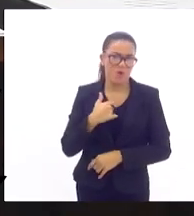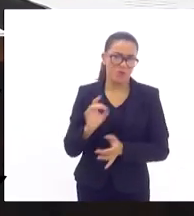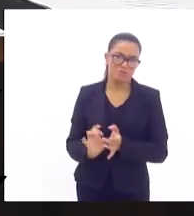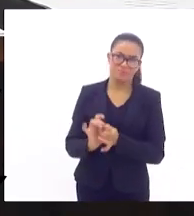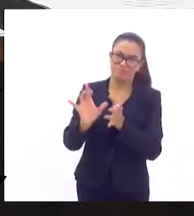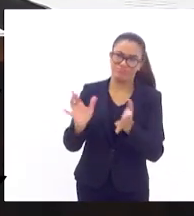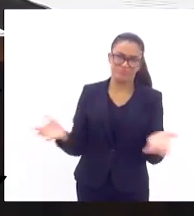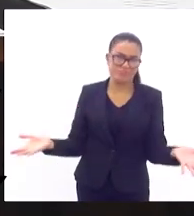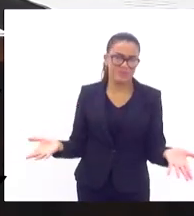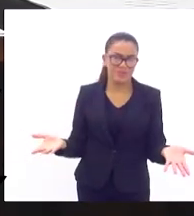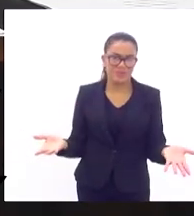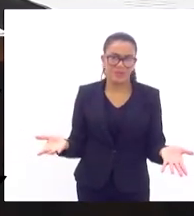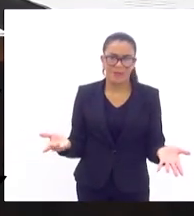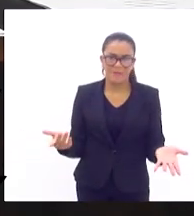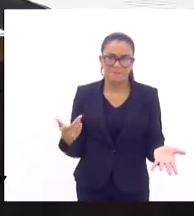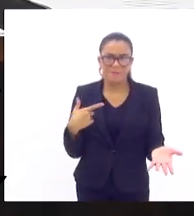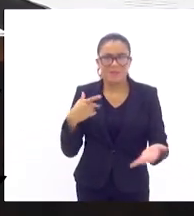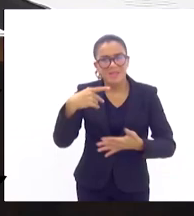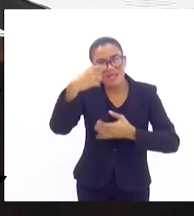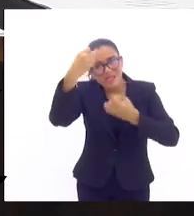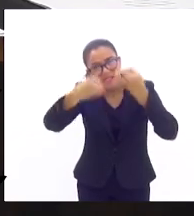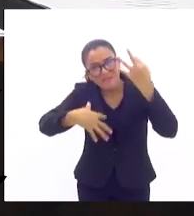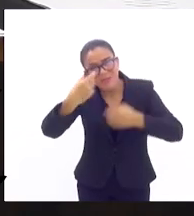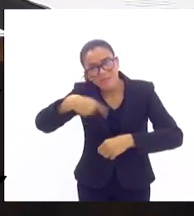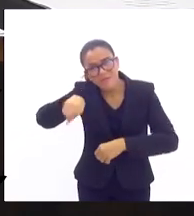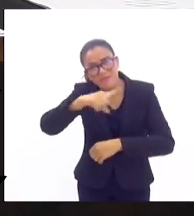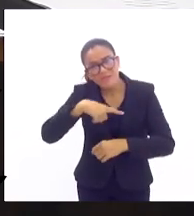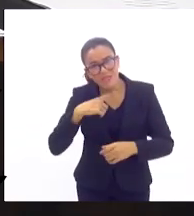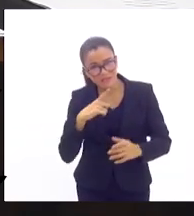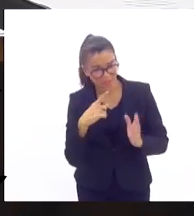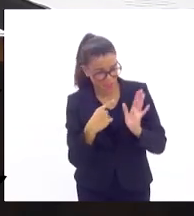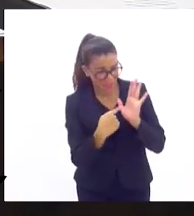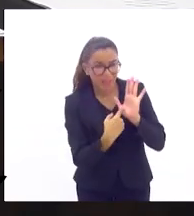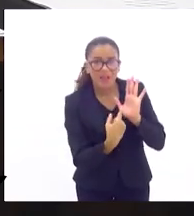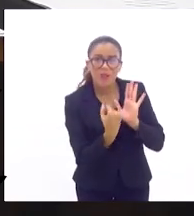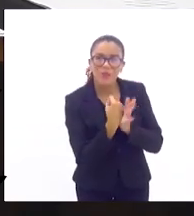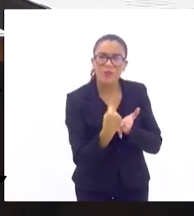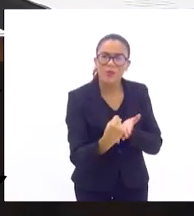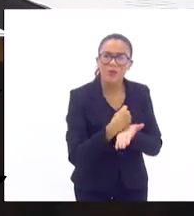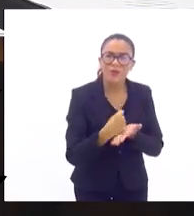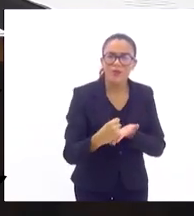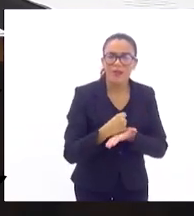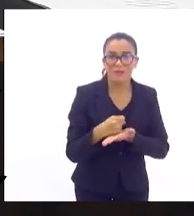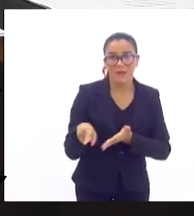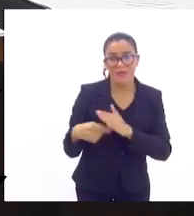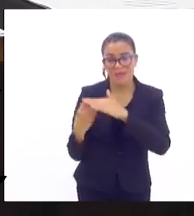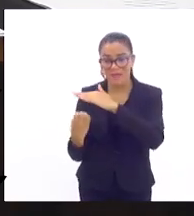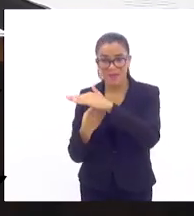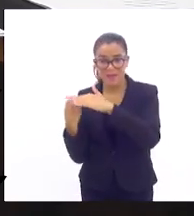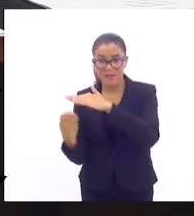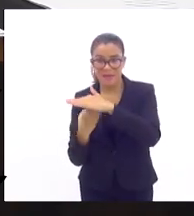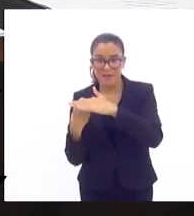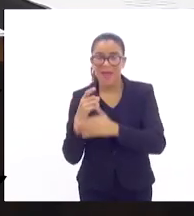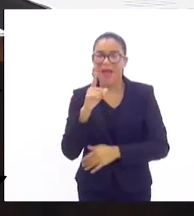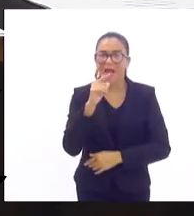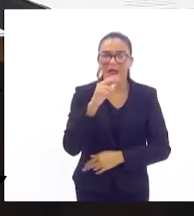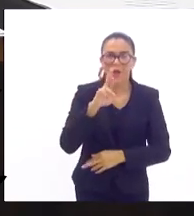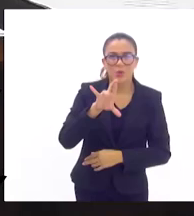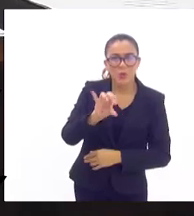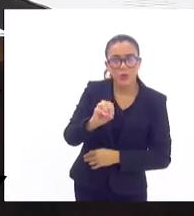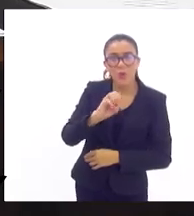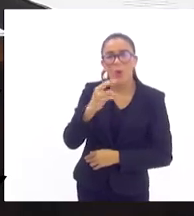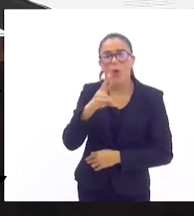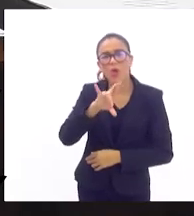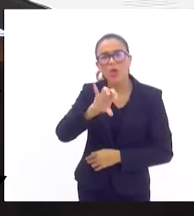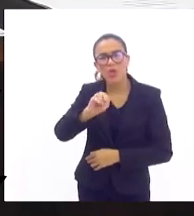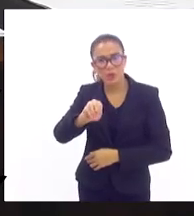Jair, de explicar a todos vocês que tem dentro do contrato que a concessionária, no caso, a Águas do Rio, a Rio Mais